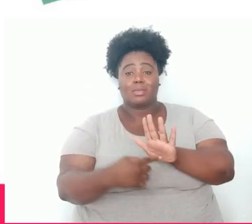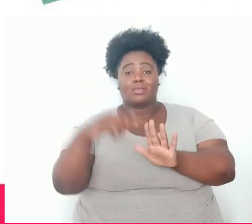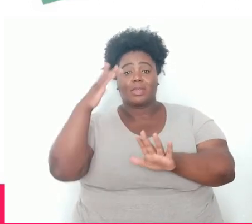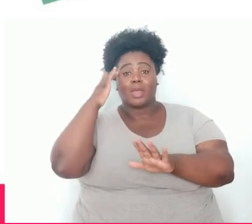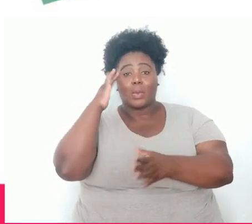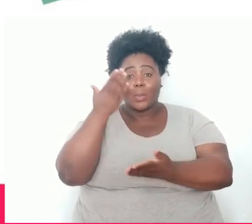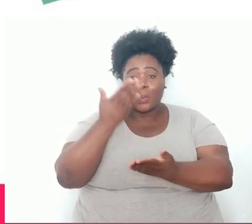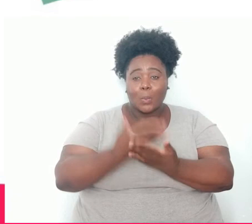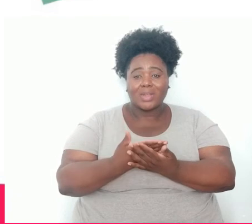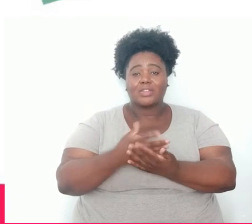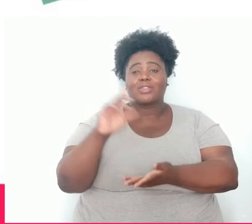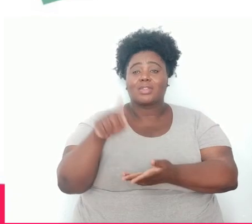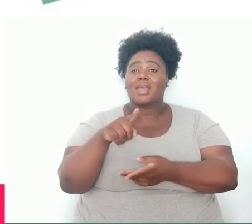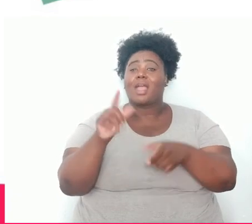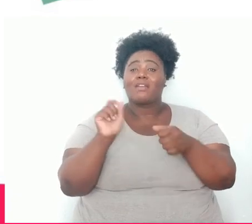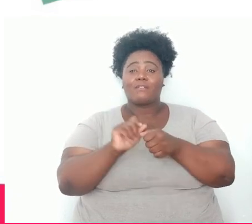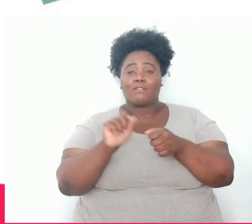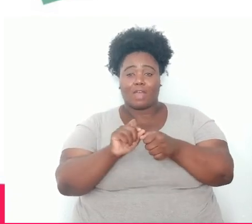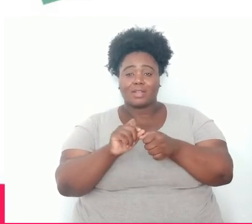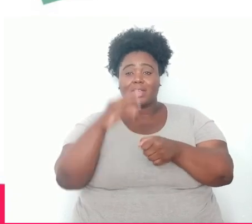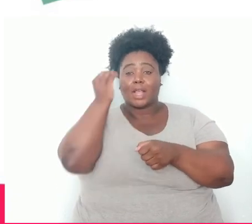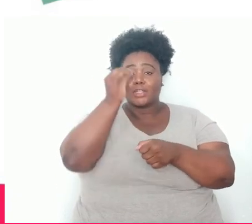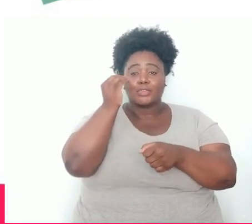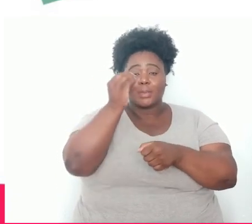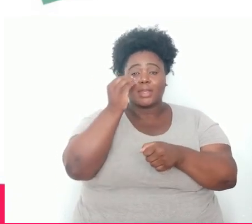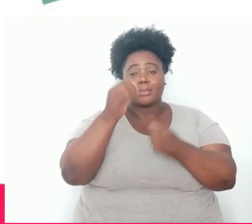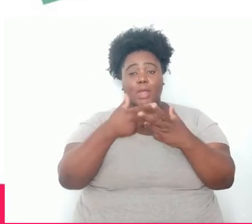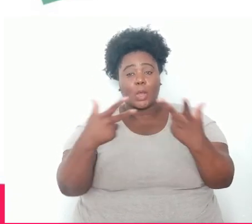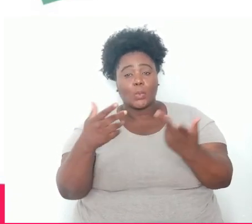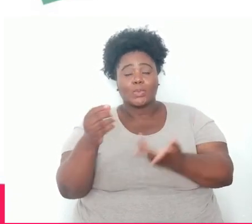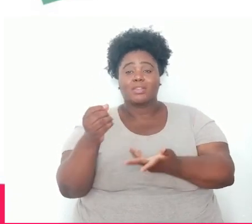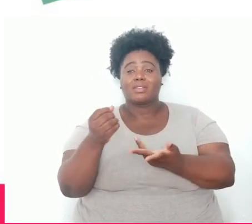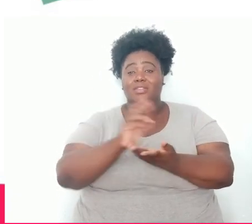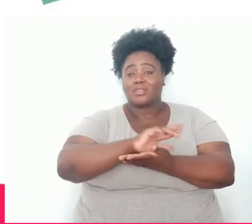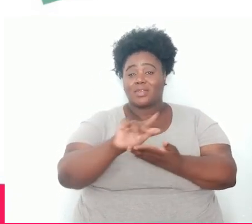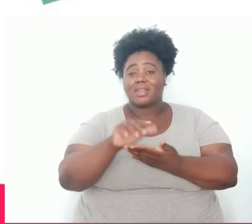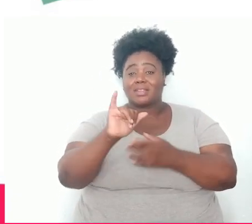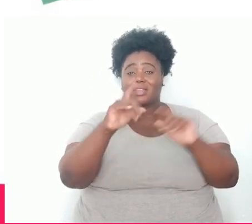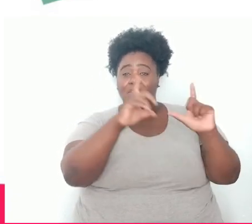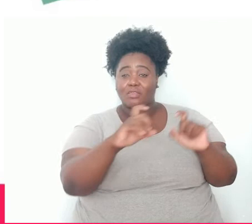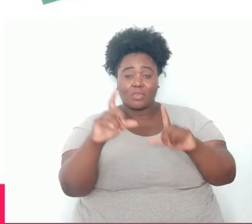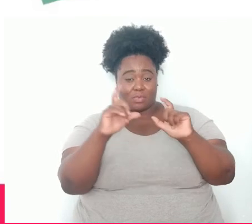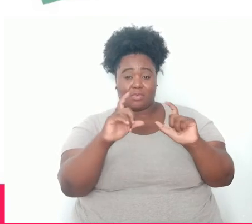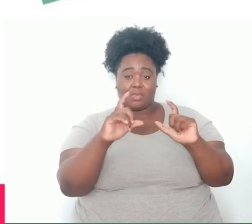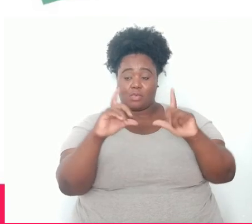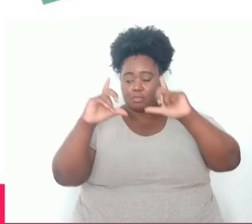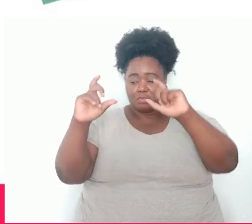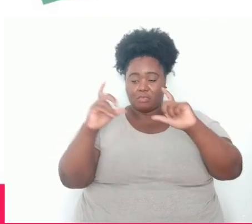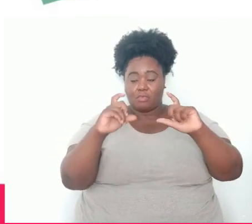performance, eu acredito que seja fazer e experimentar coisas diversas. Se